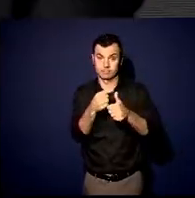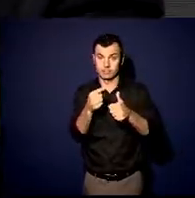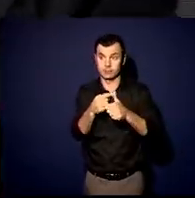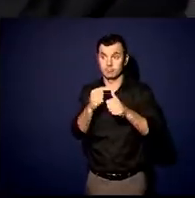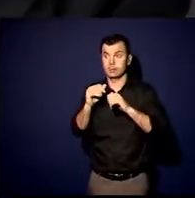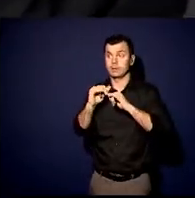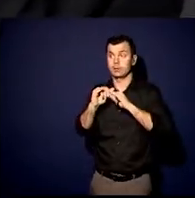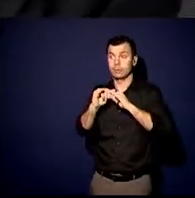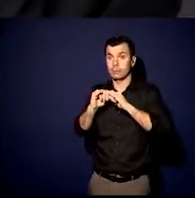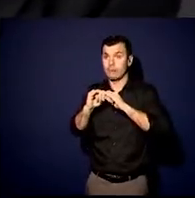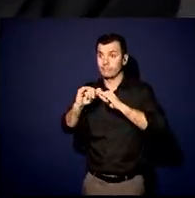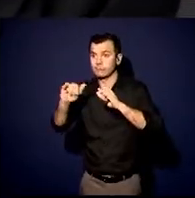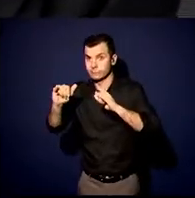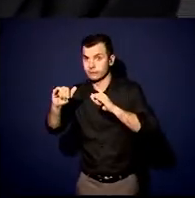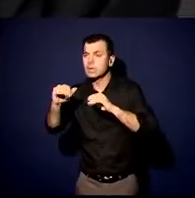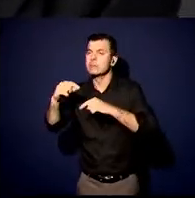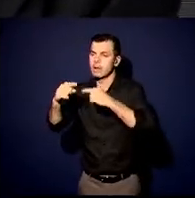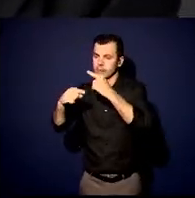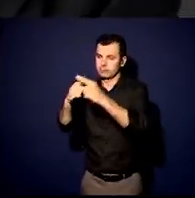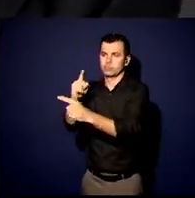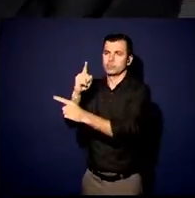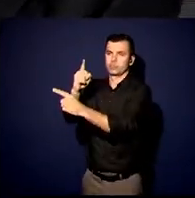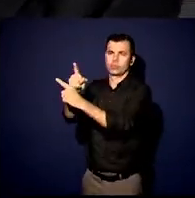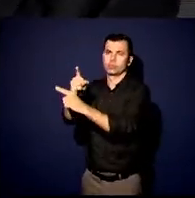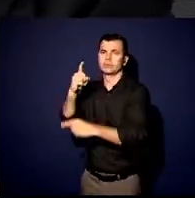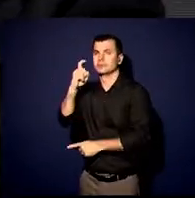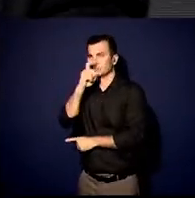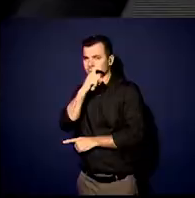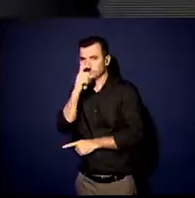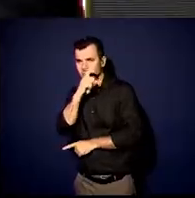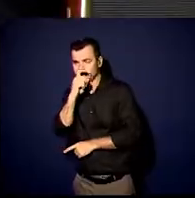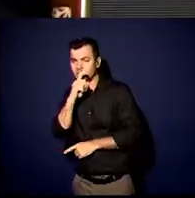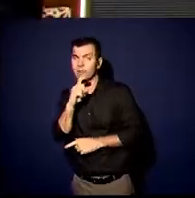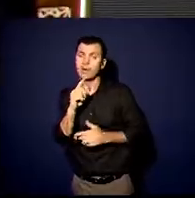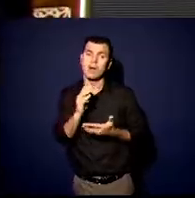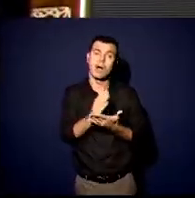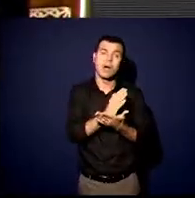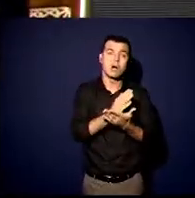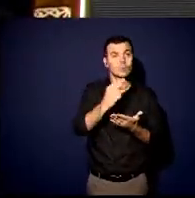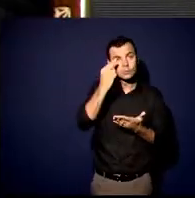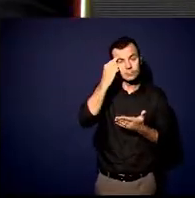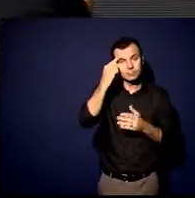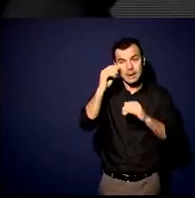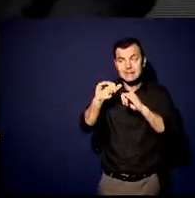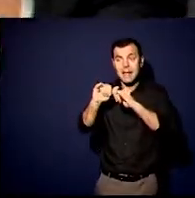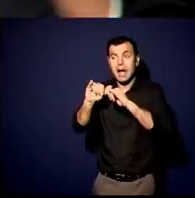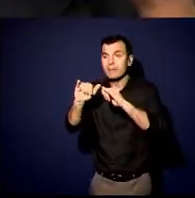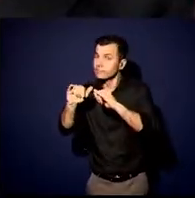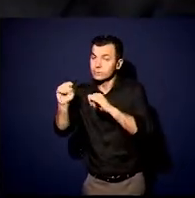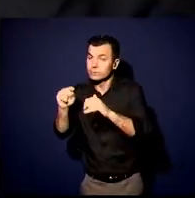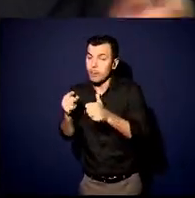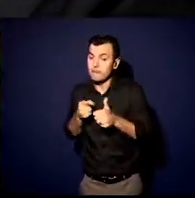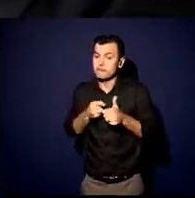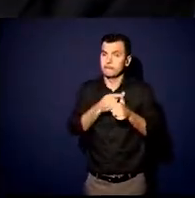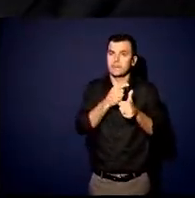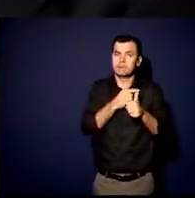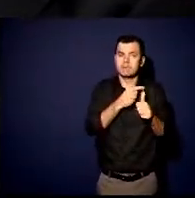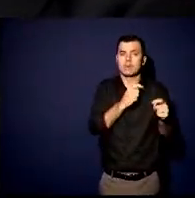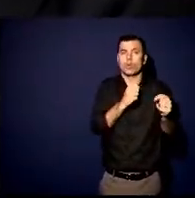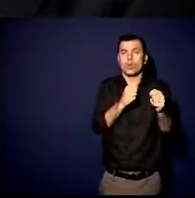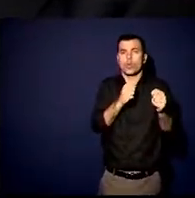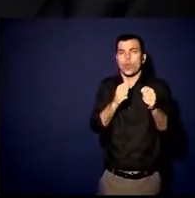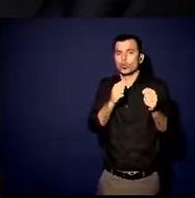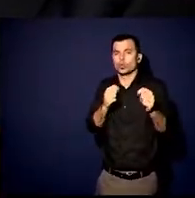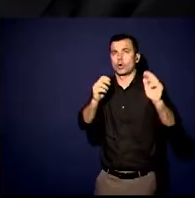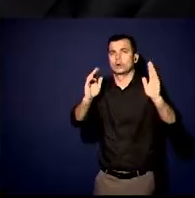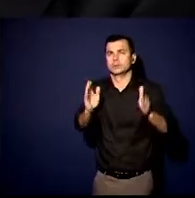previamente alguns sustentam de que há necessidade de um controle a pior e não o controle a posterior como é